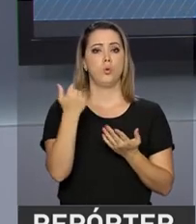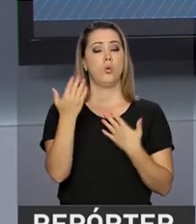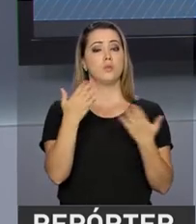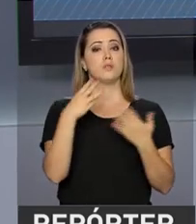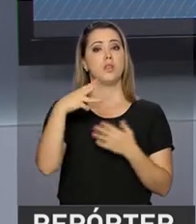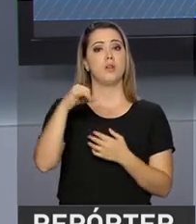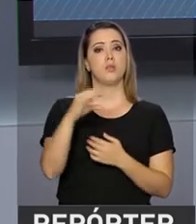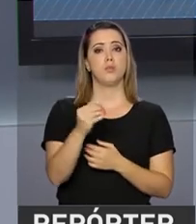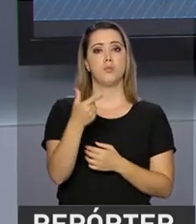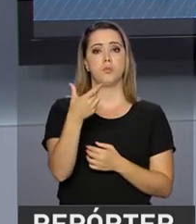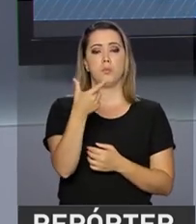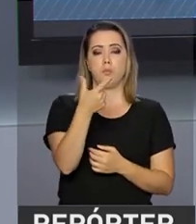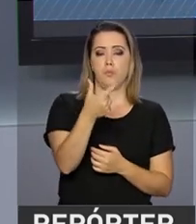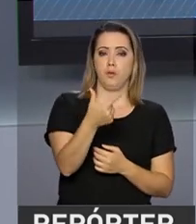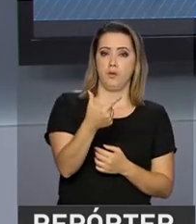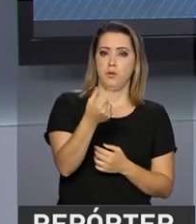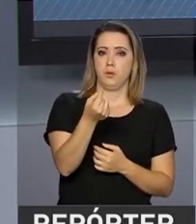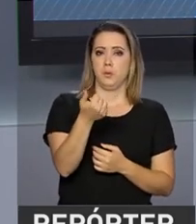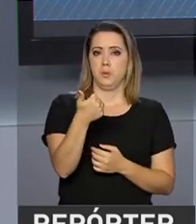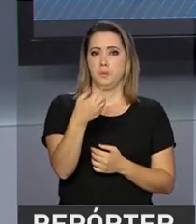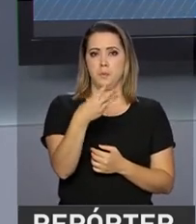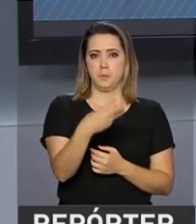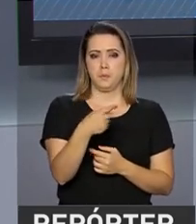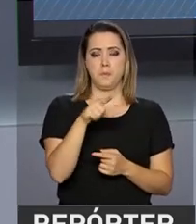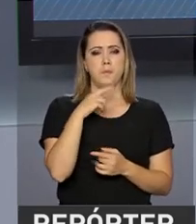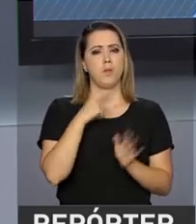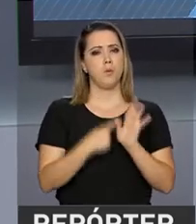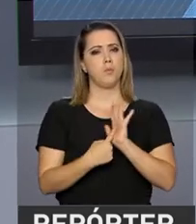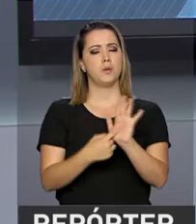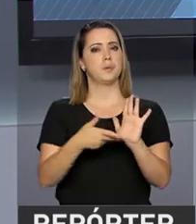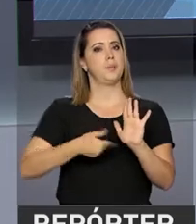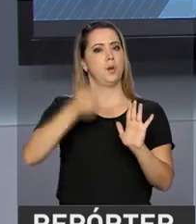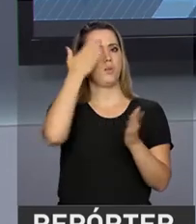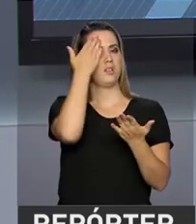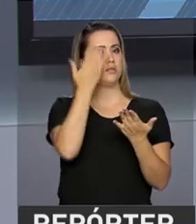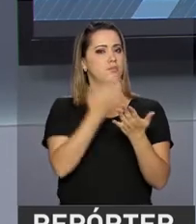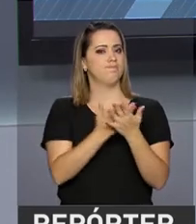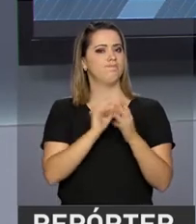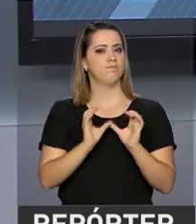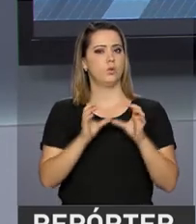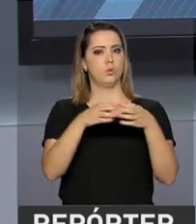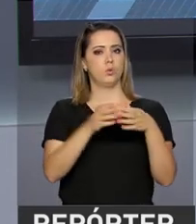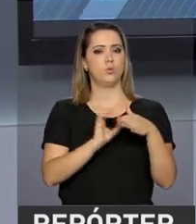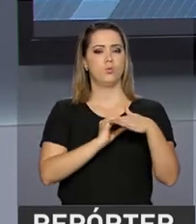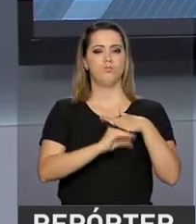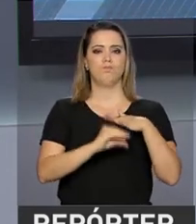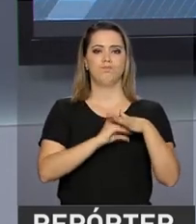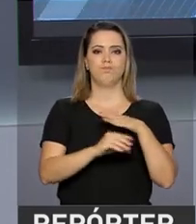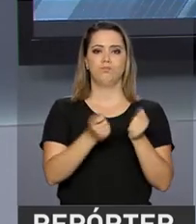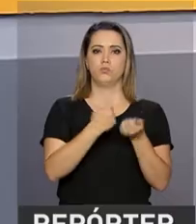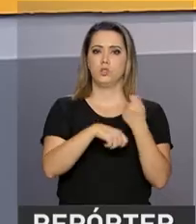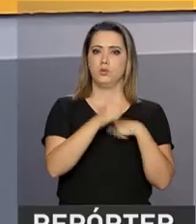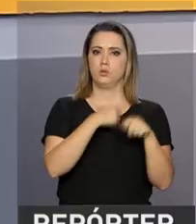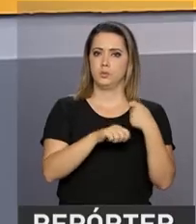2013 o resultado reflete um maior otimismo dos investidores com a economia brasileira